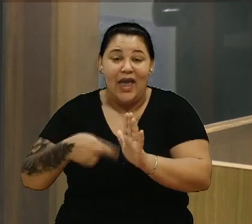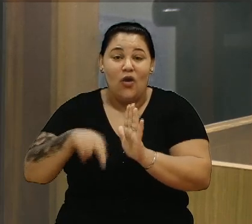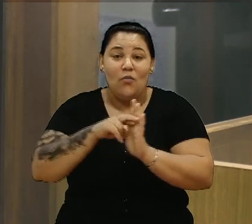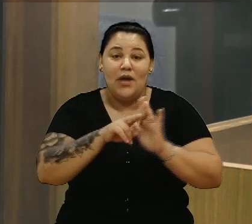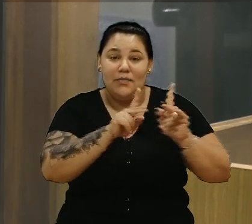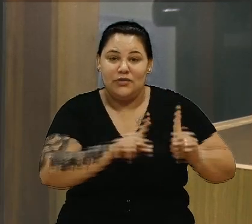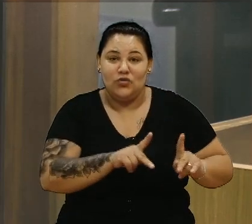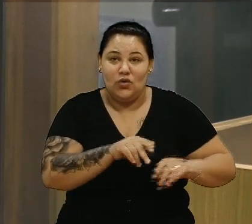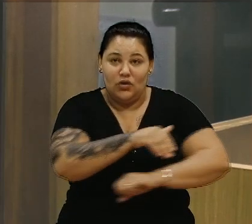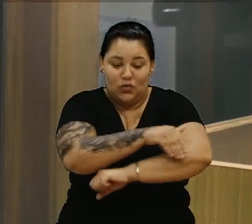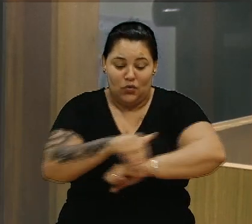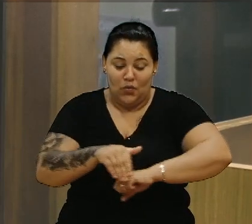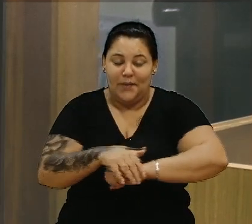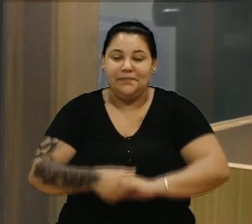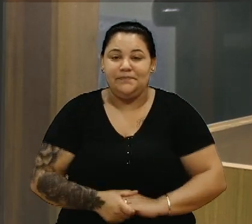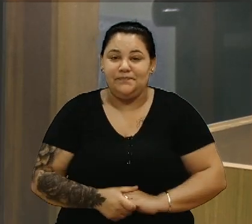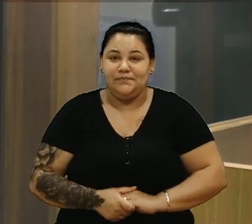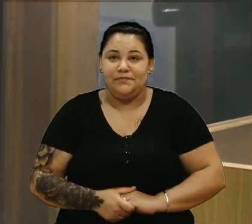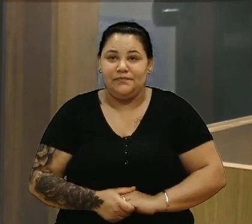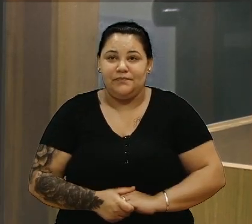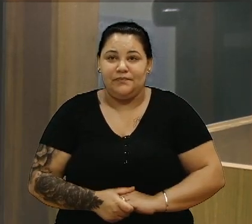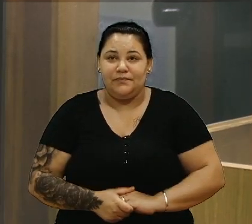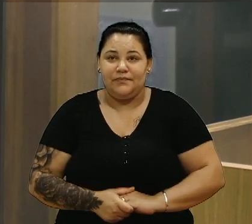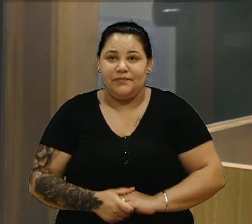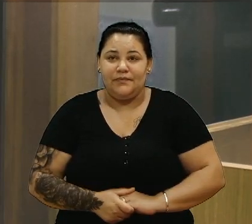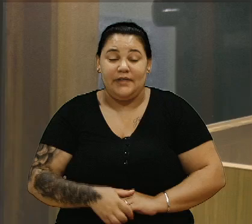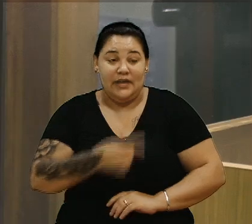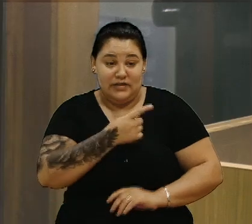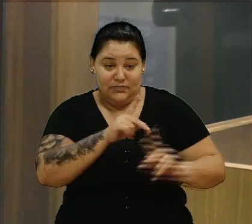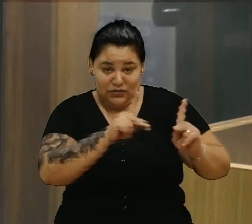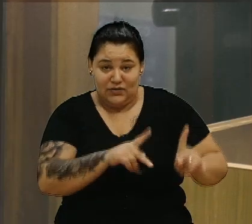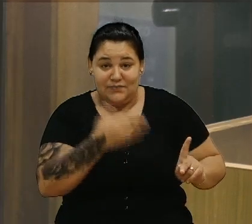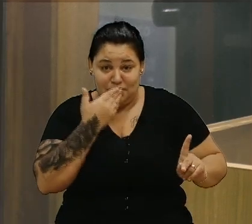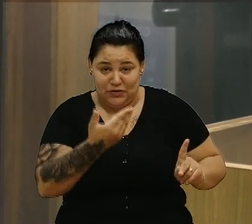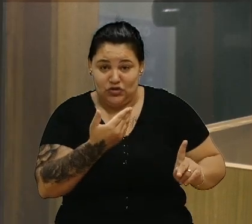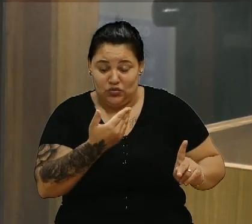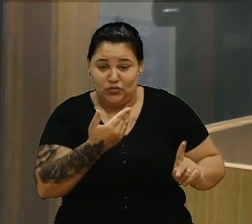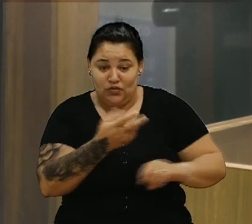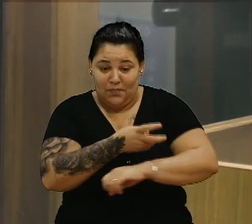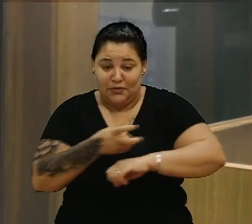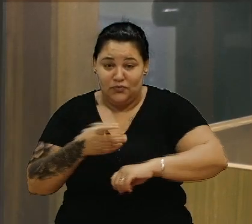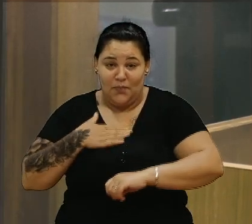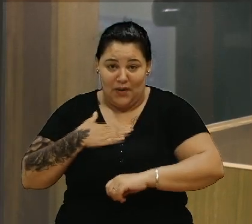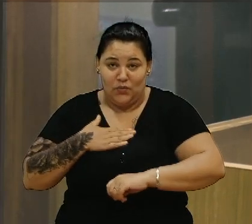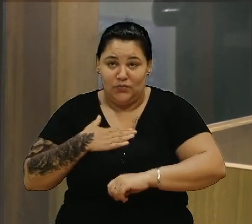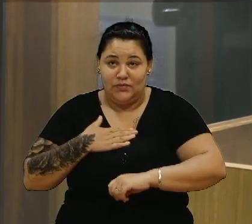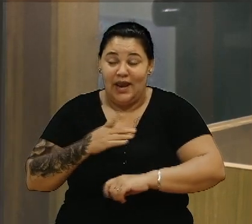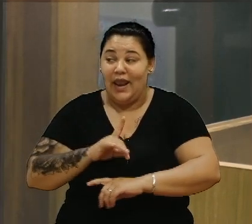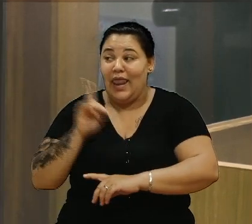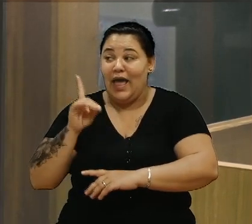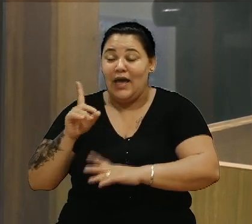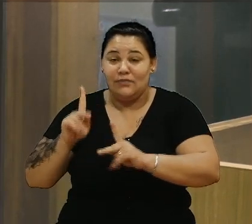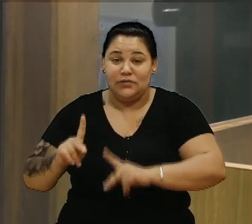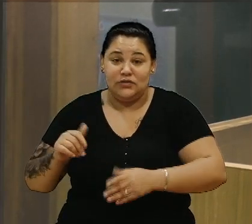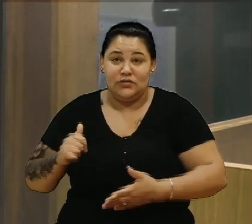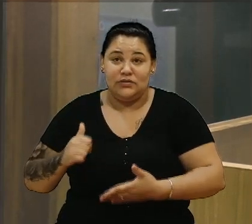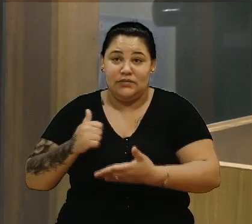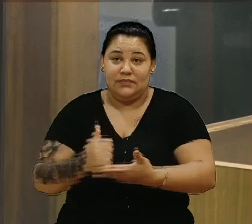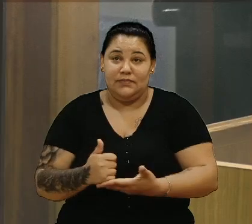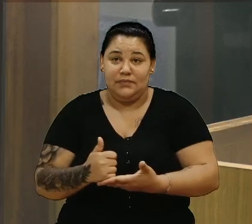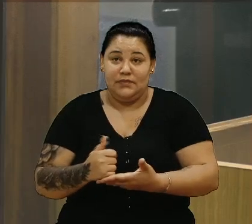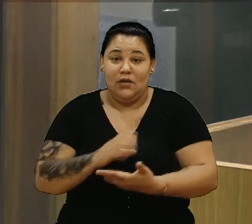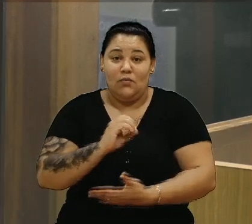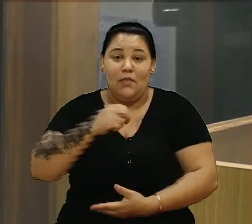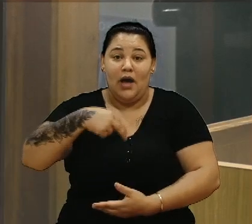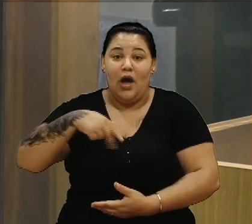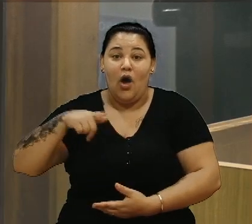O pessoal, esse mesmo que fez o pedido, né, da cassação, lá o pessoal apoia uma ONG chamada Craco Resiste, onde